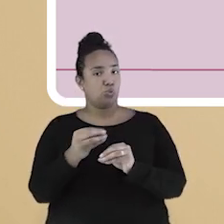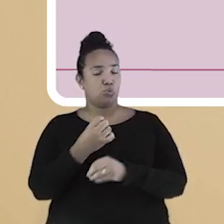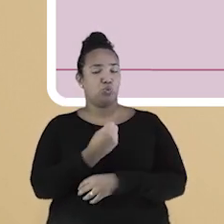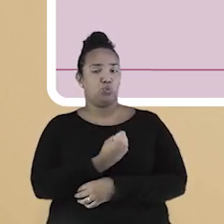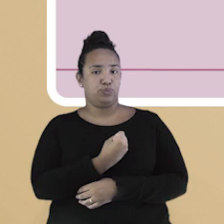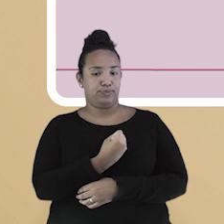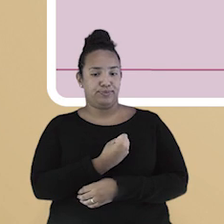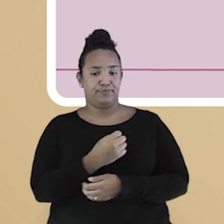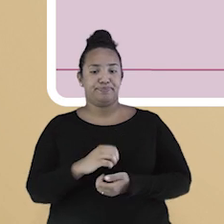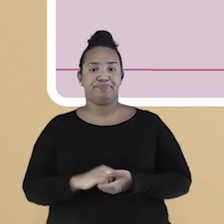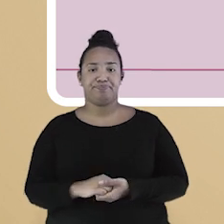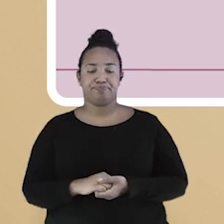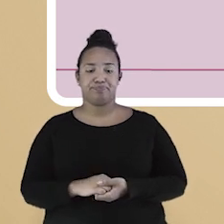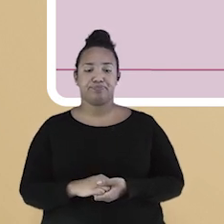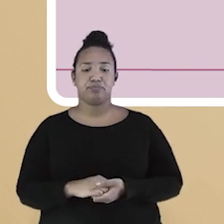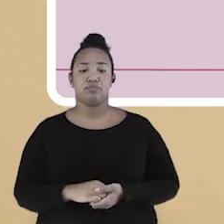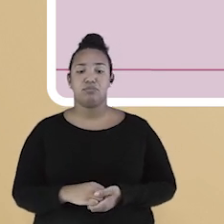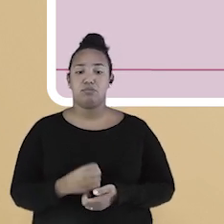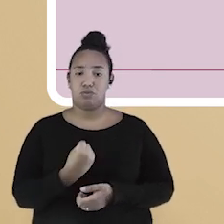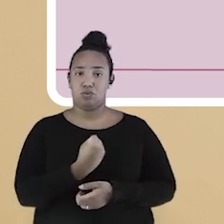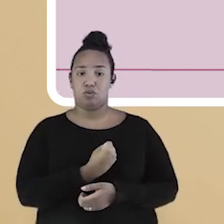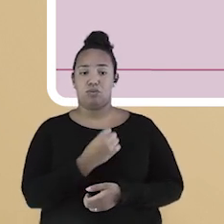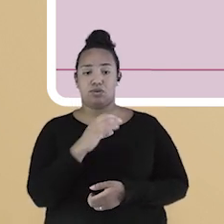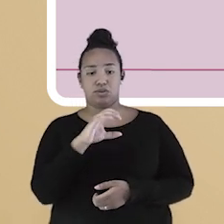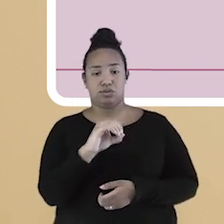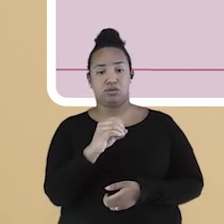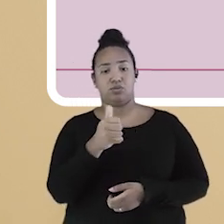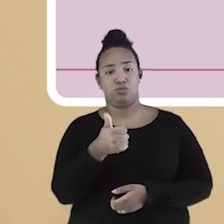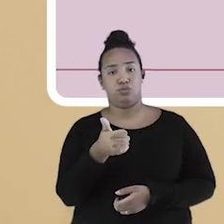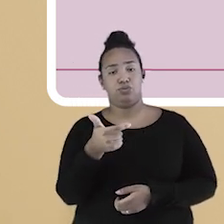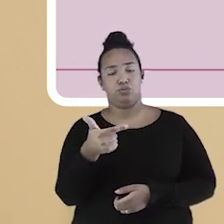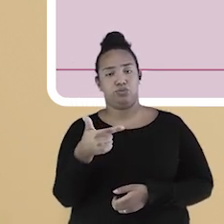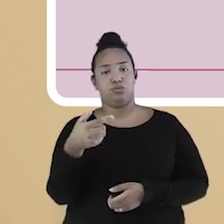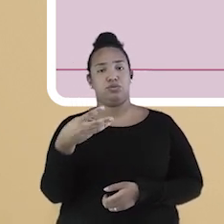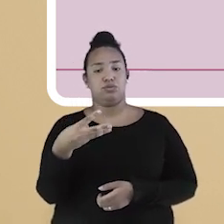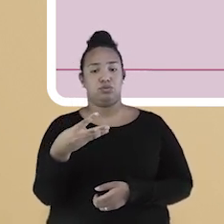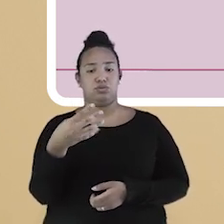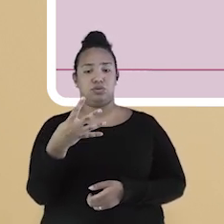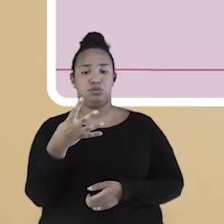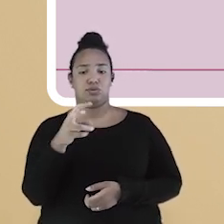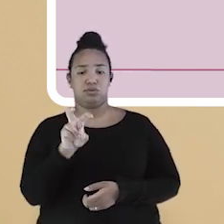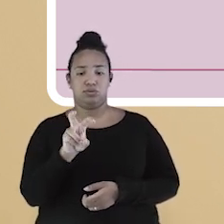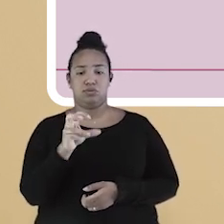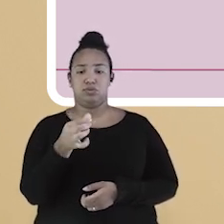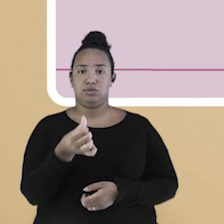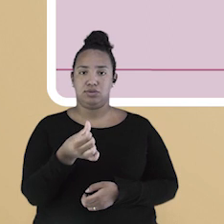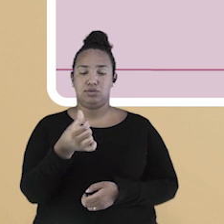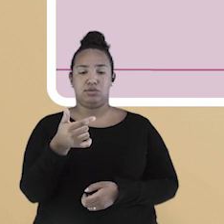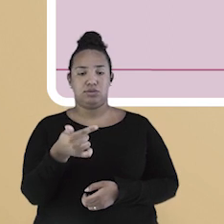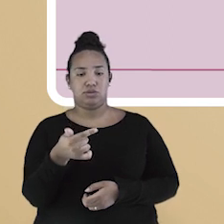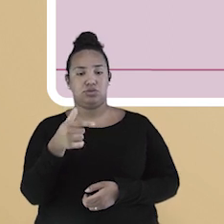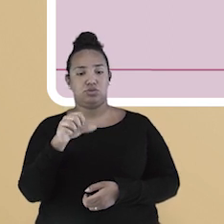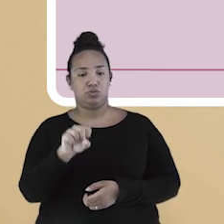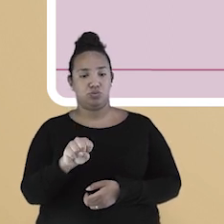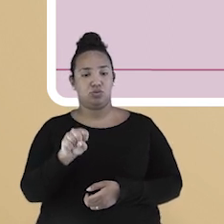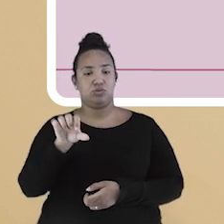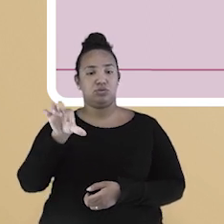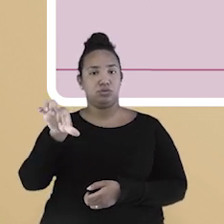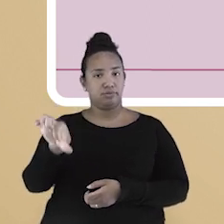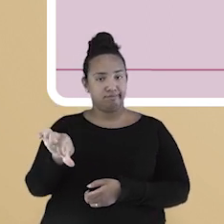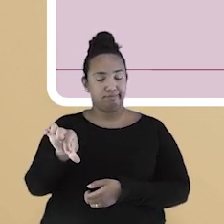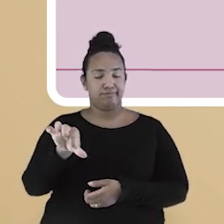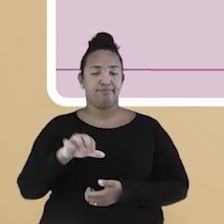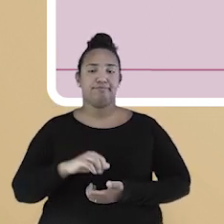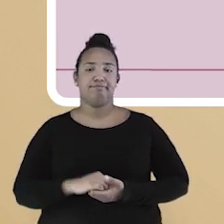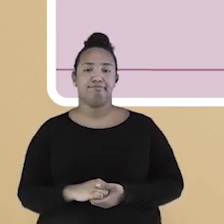Esses algarismos são o 0, 1, 2, 3, 4, 5, 6, 7, 8 e